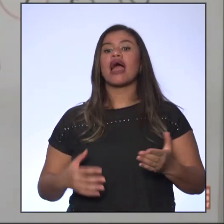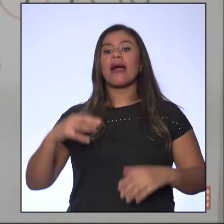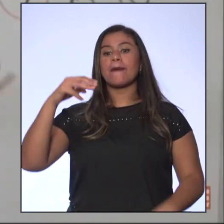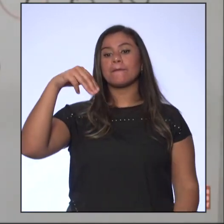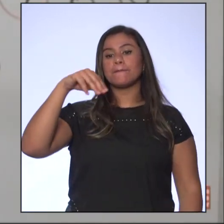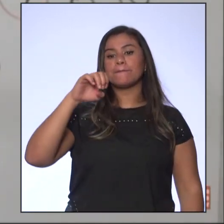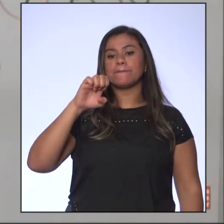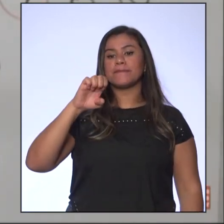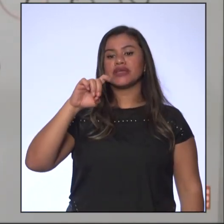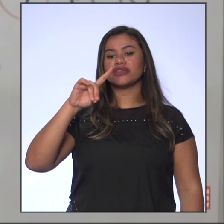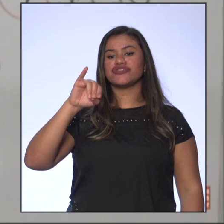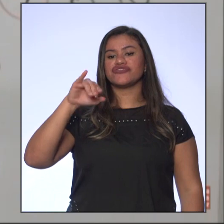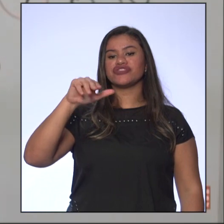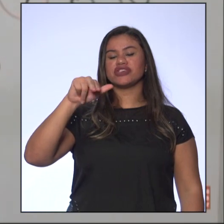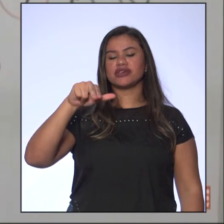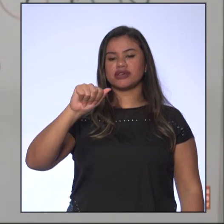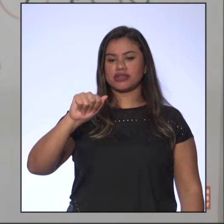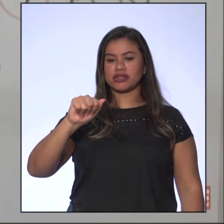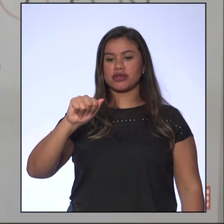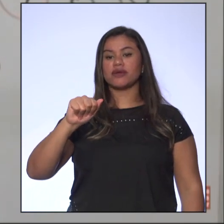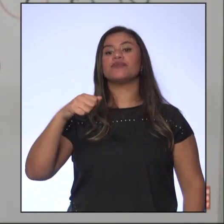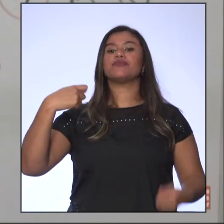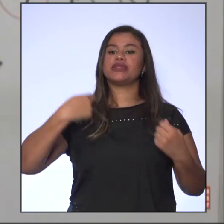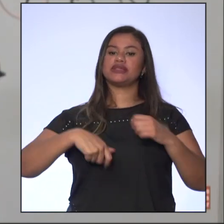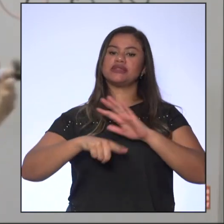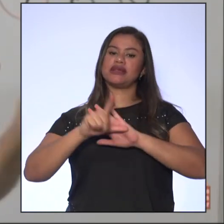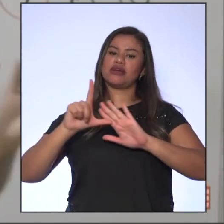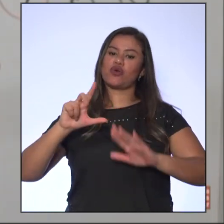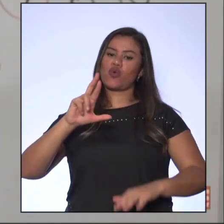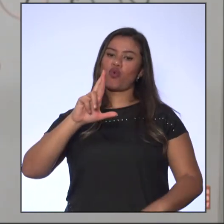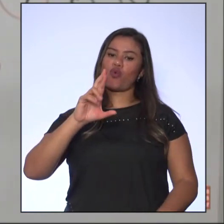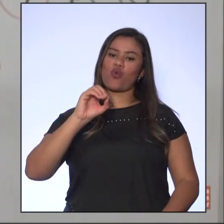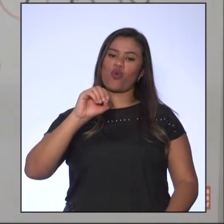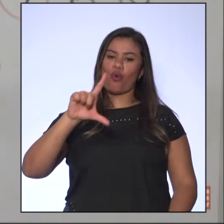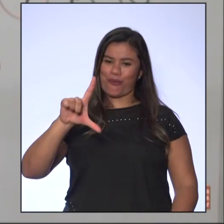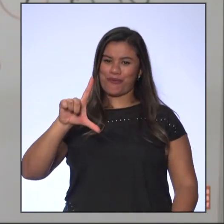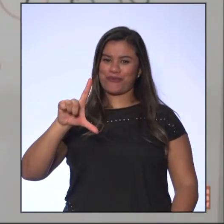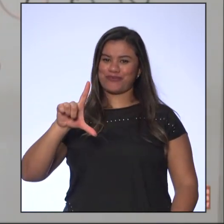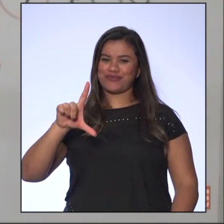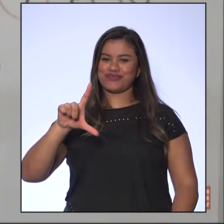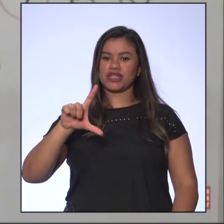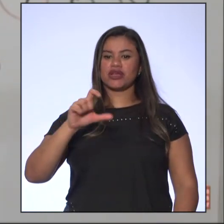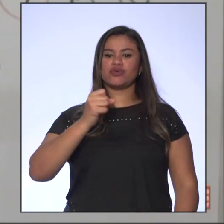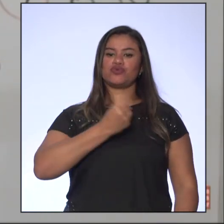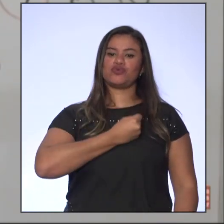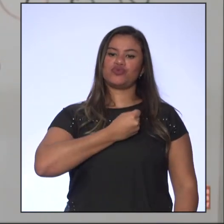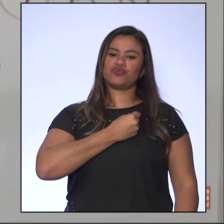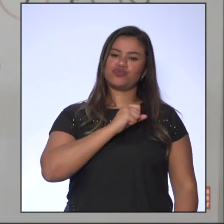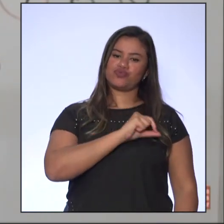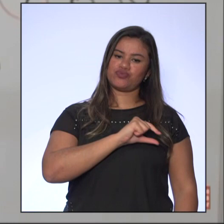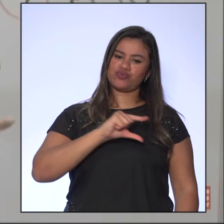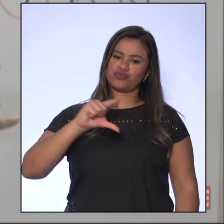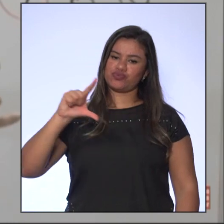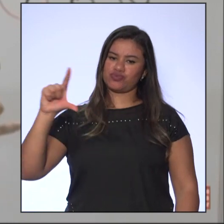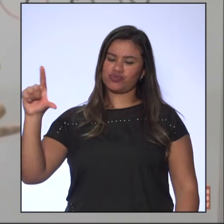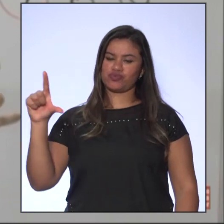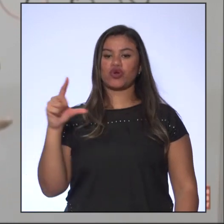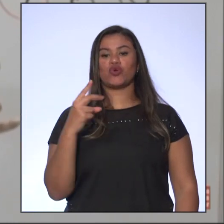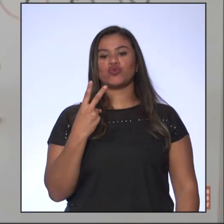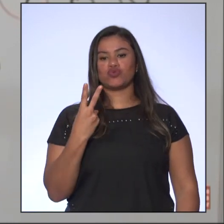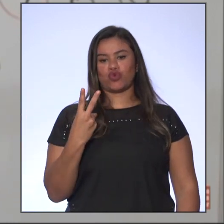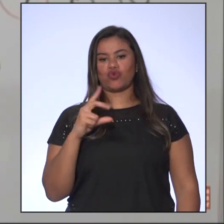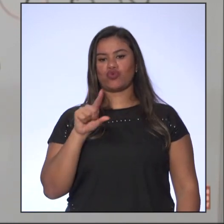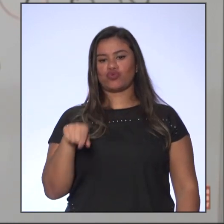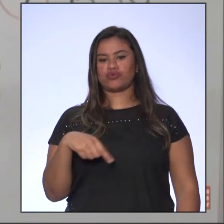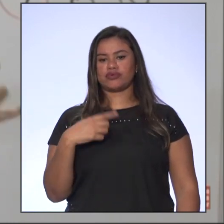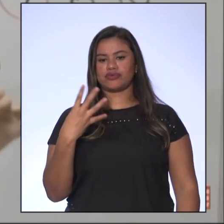você obtém o nosso rol. Quem é o nosso rol? Do menor para o maior. Vai ficar assim, ó, o menor número, 2,